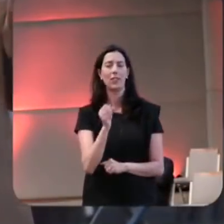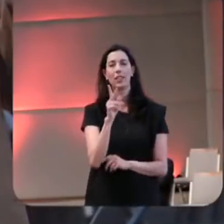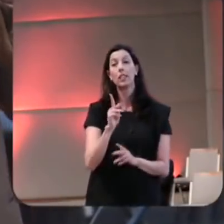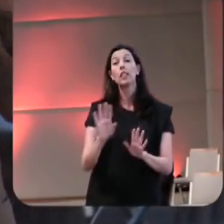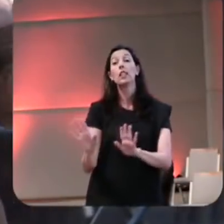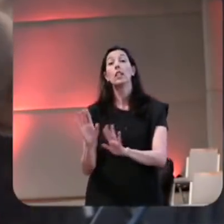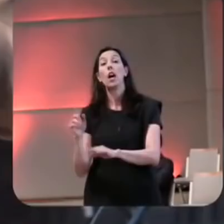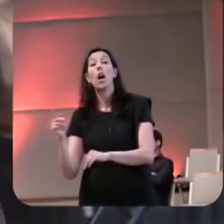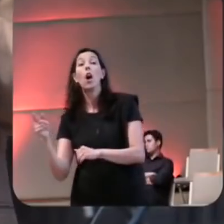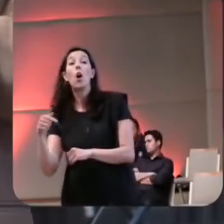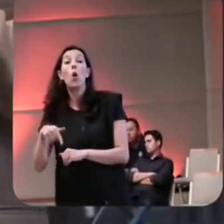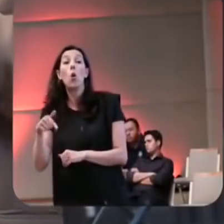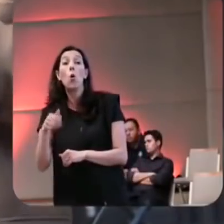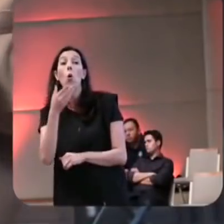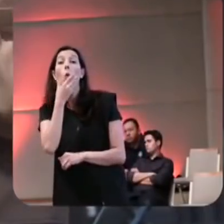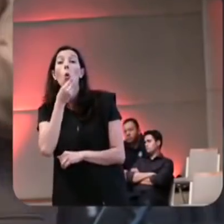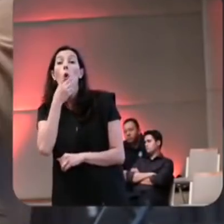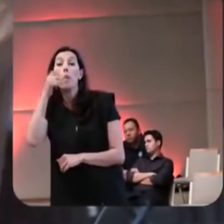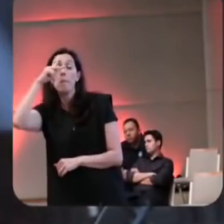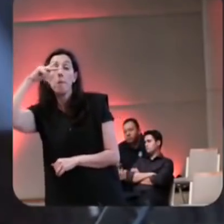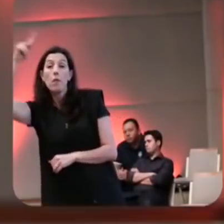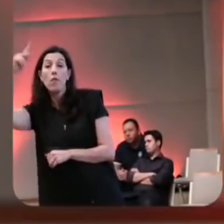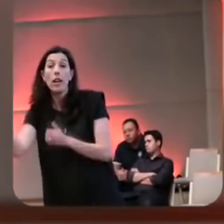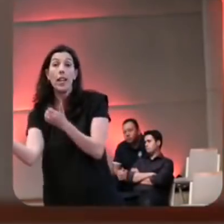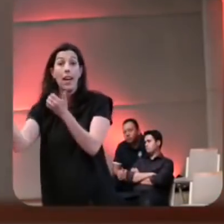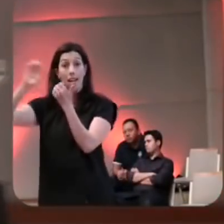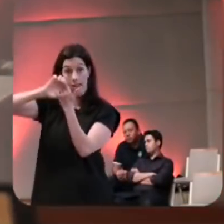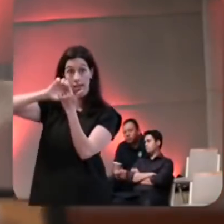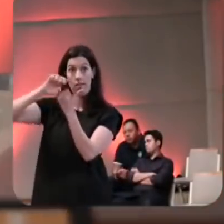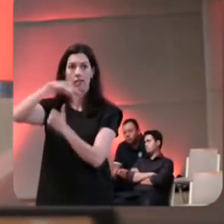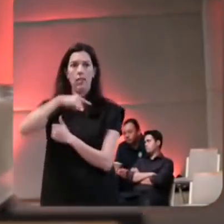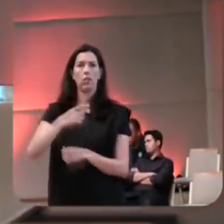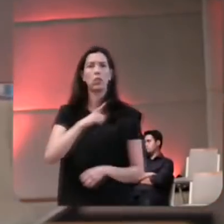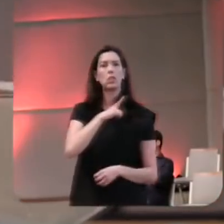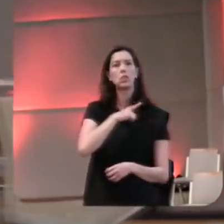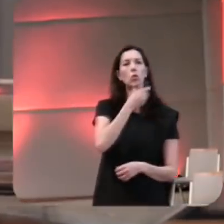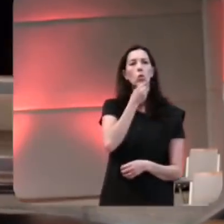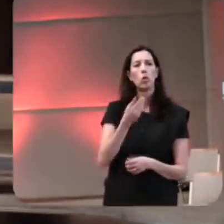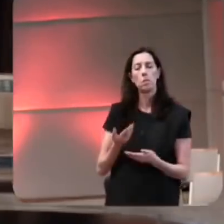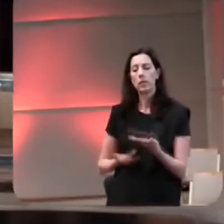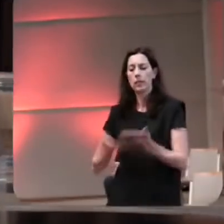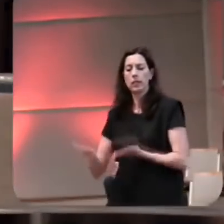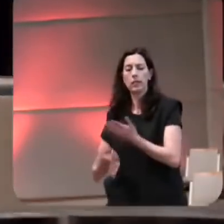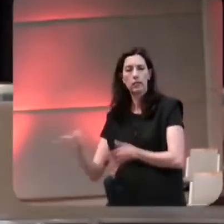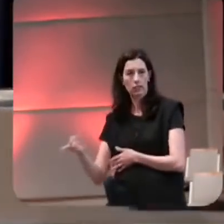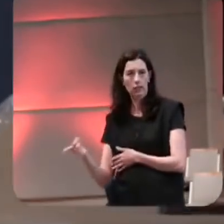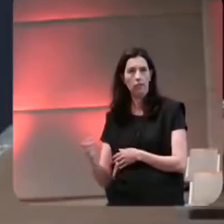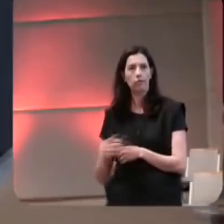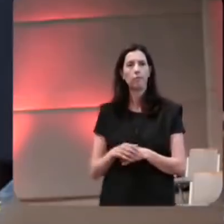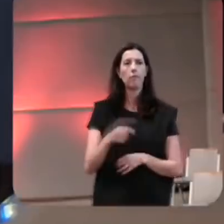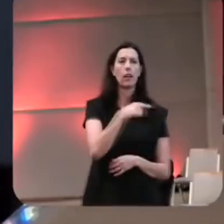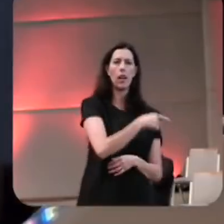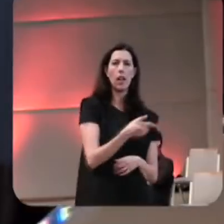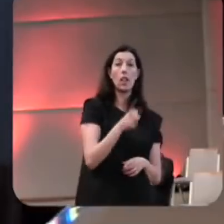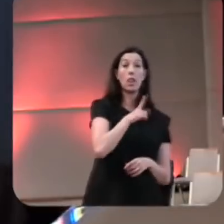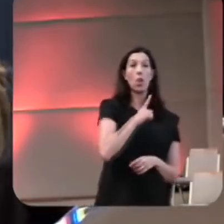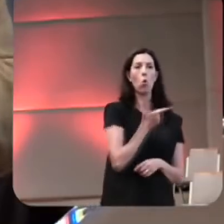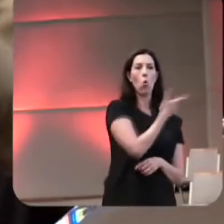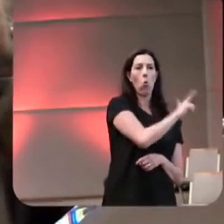Geazi. Apareceu um rico homem chamado Naamã. Ele era um general.